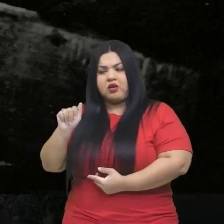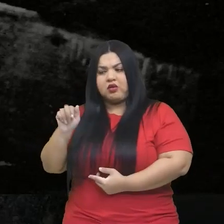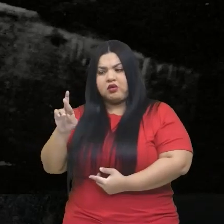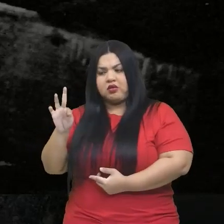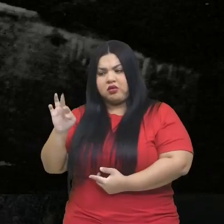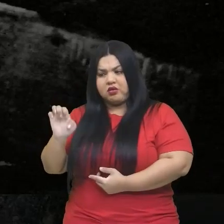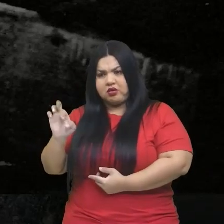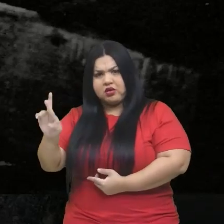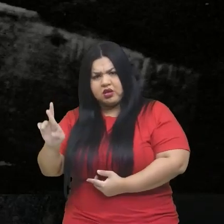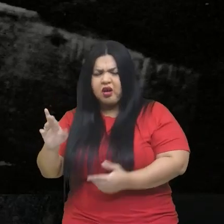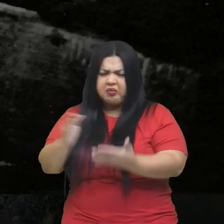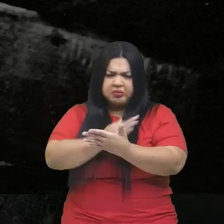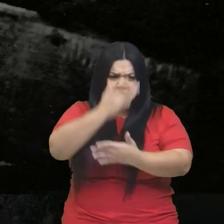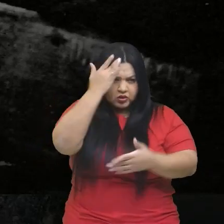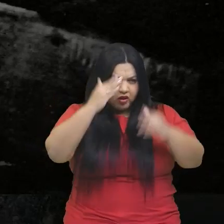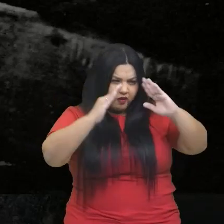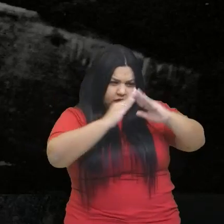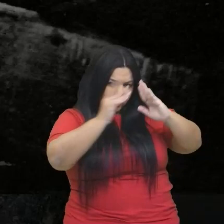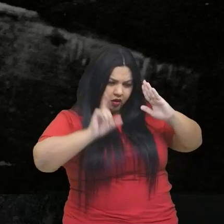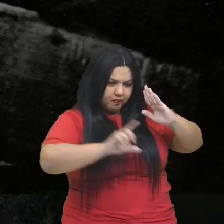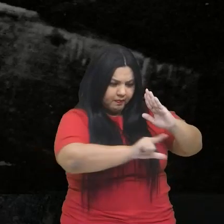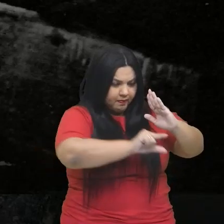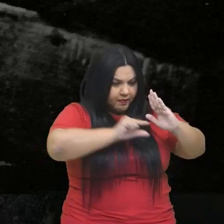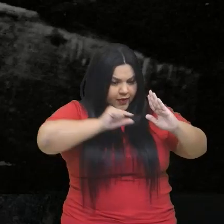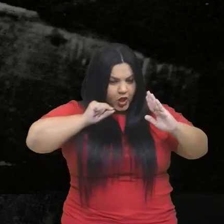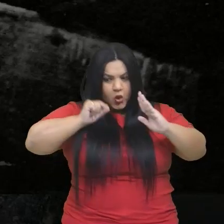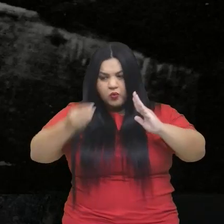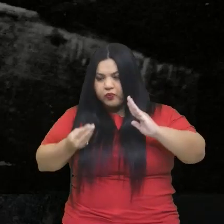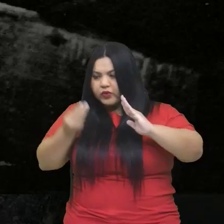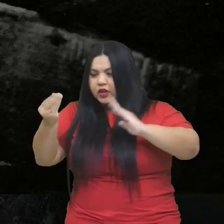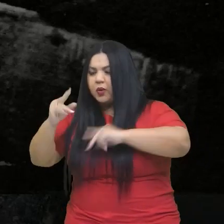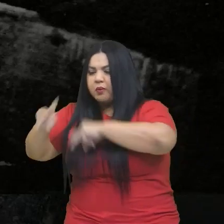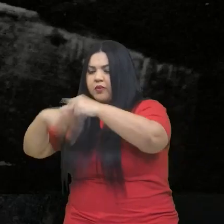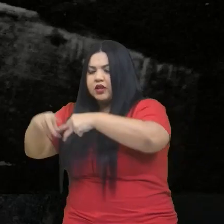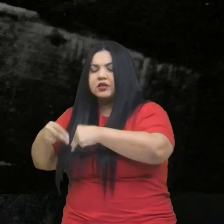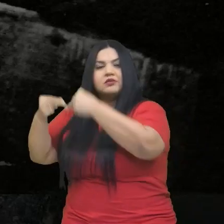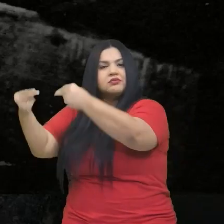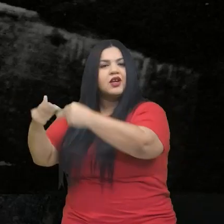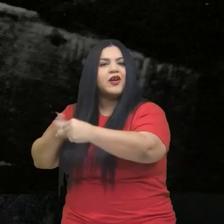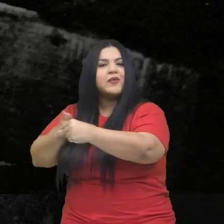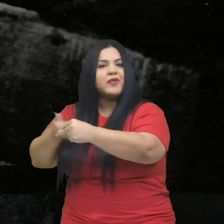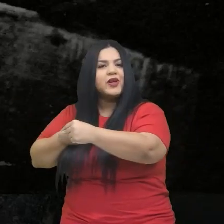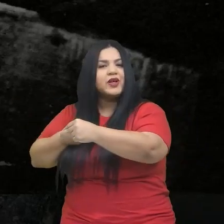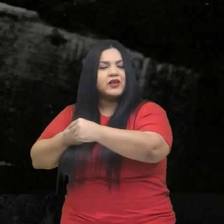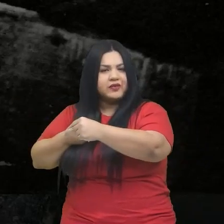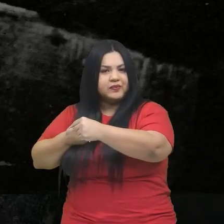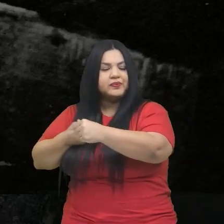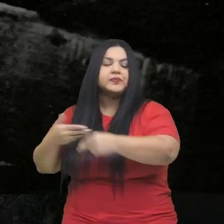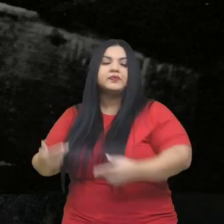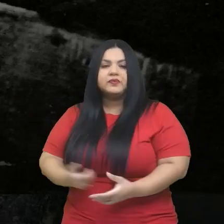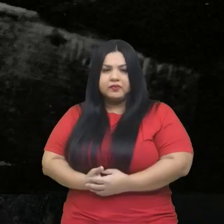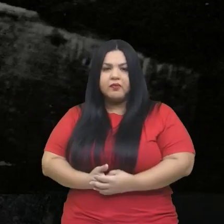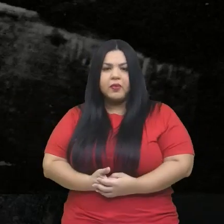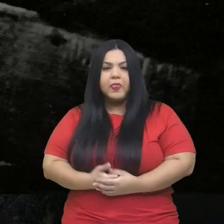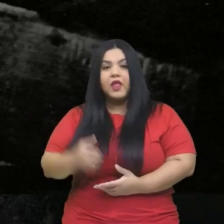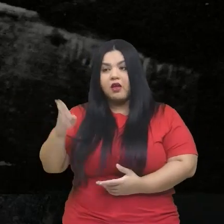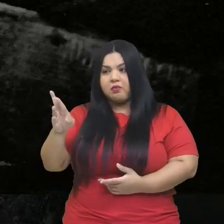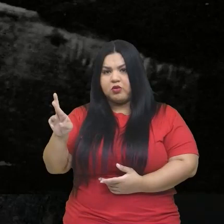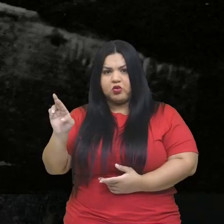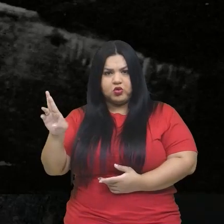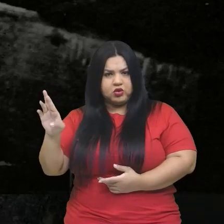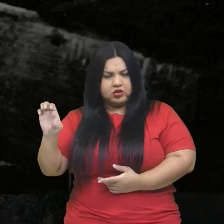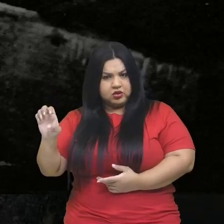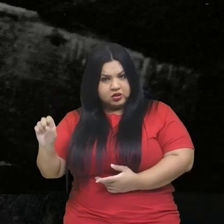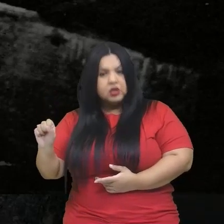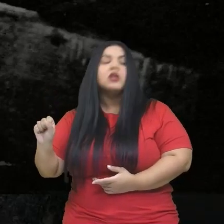alguns daqueles objetos e deu de presente ao amigo, que é o Sir Bruce, né? E aí, ó,